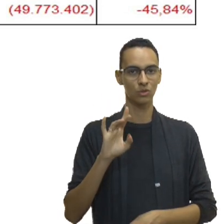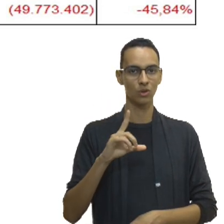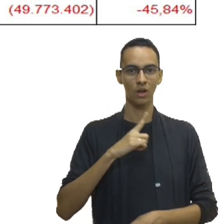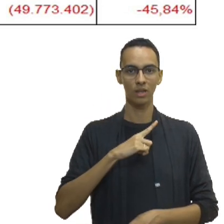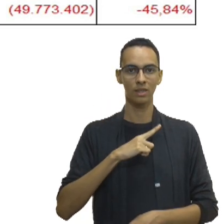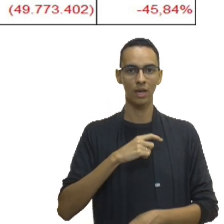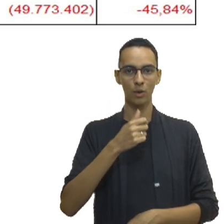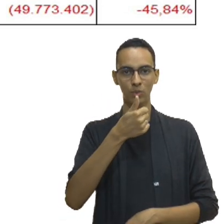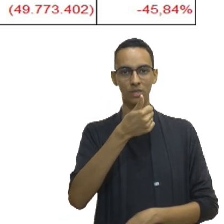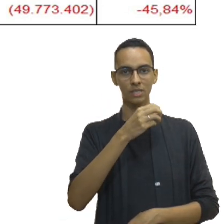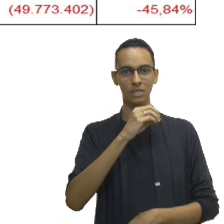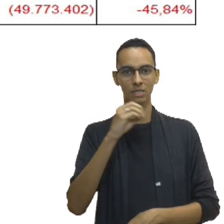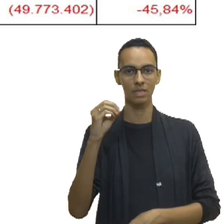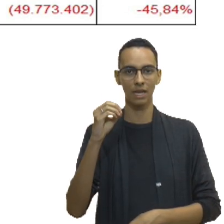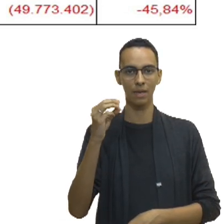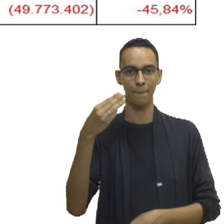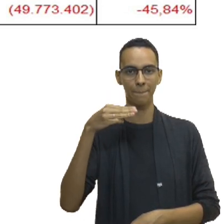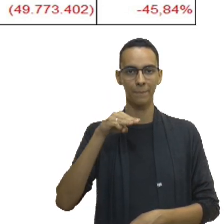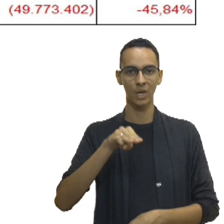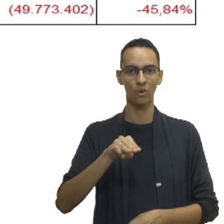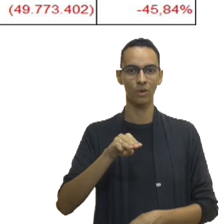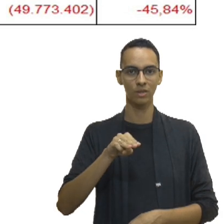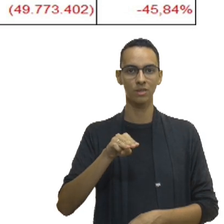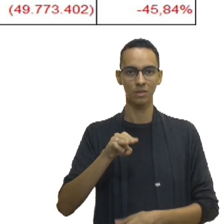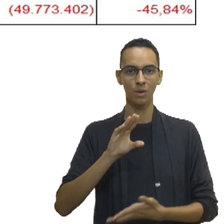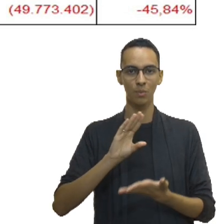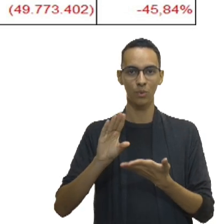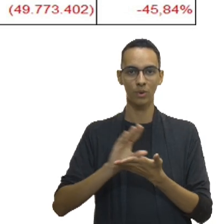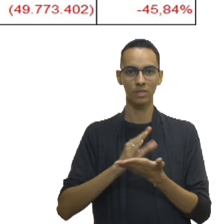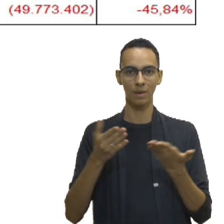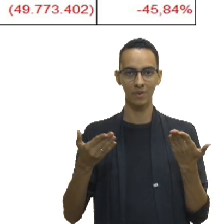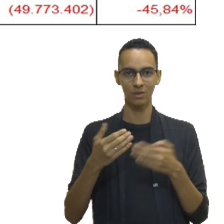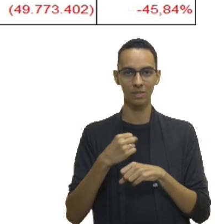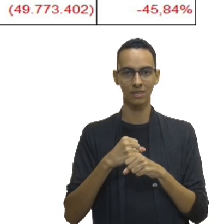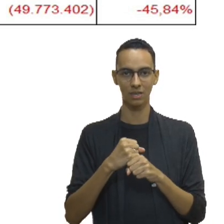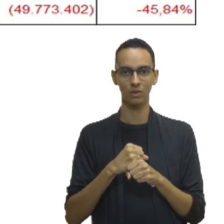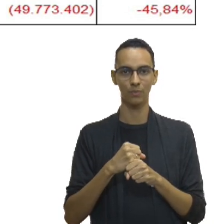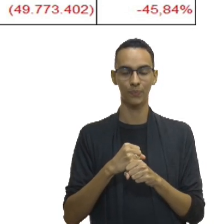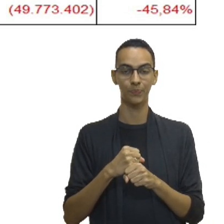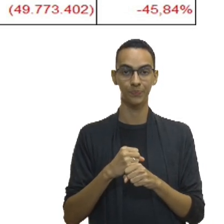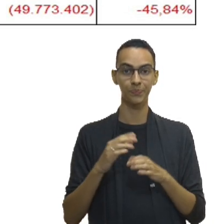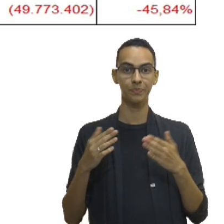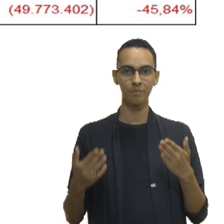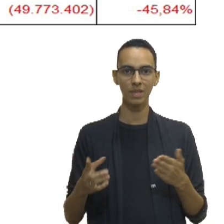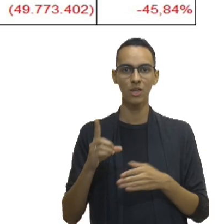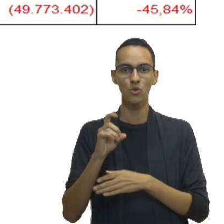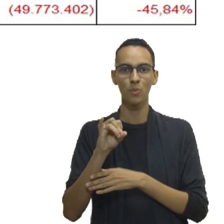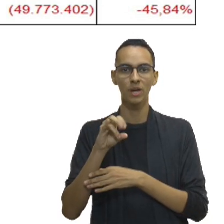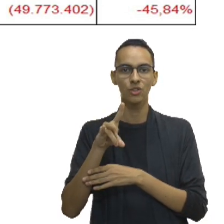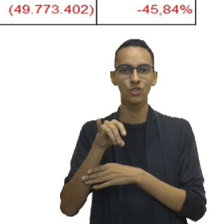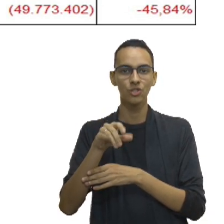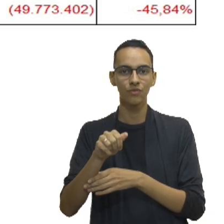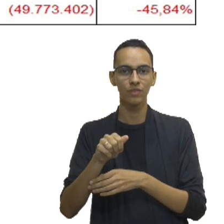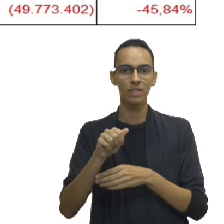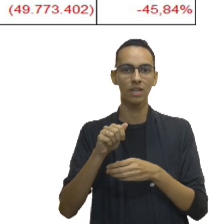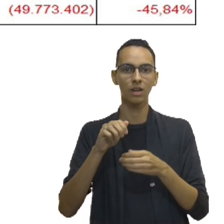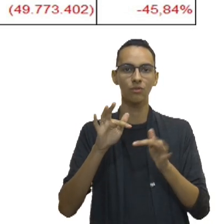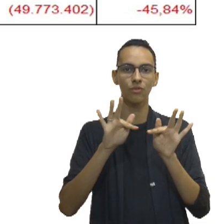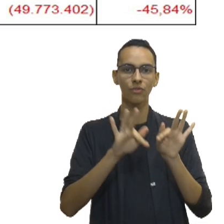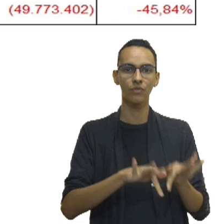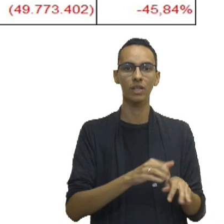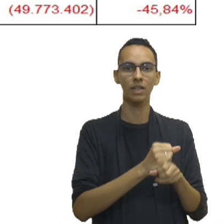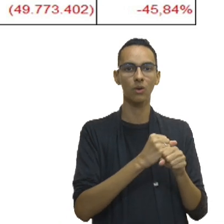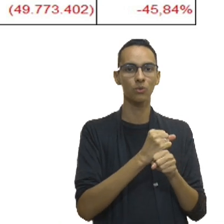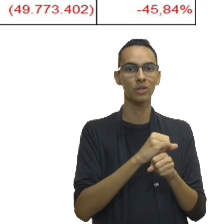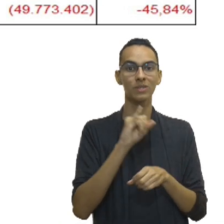milhões para o orçamento deste ano. Isso implica numa dívida ao final do ano, se nada